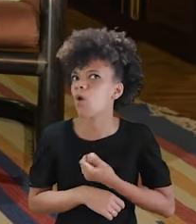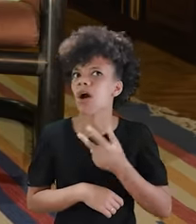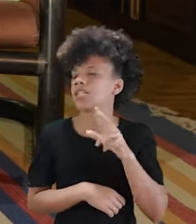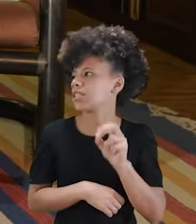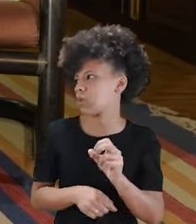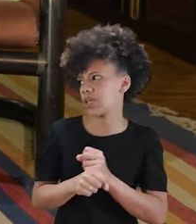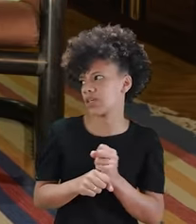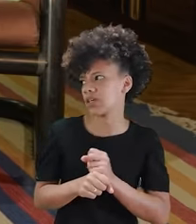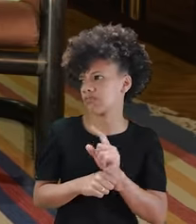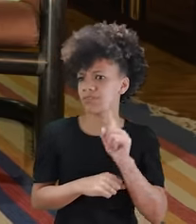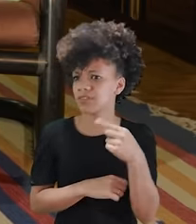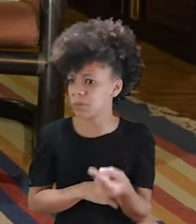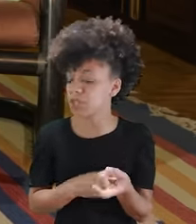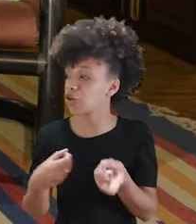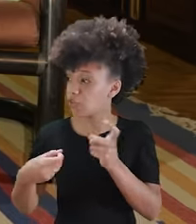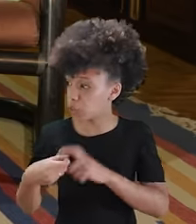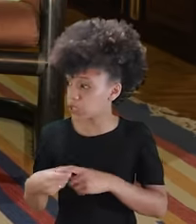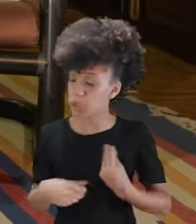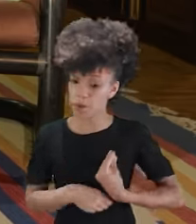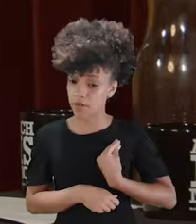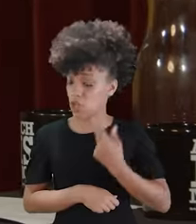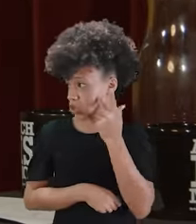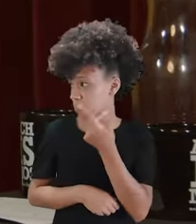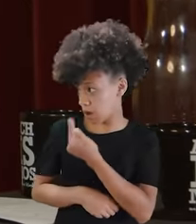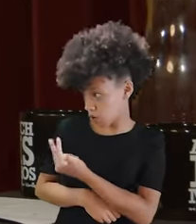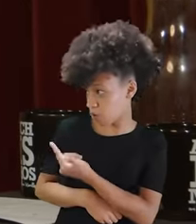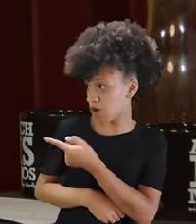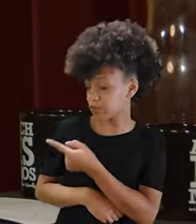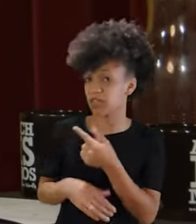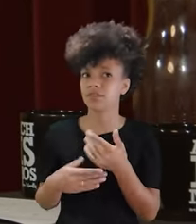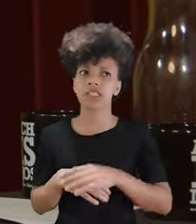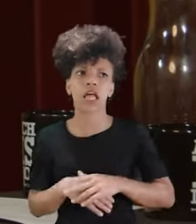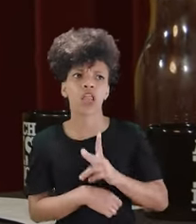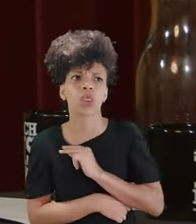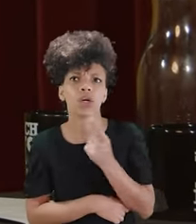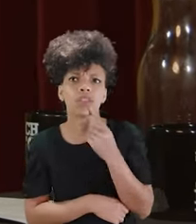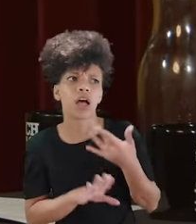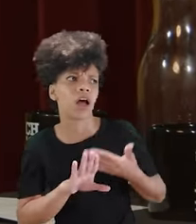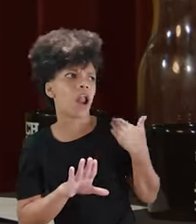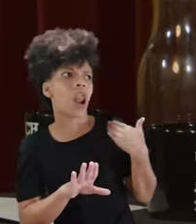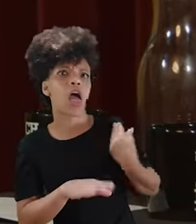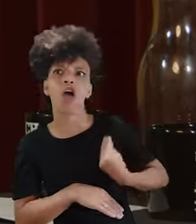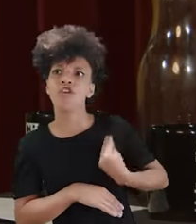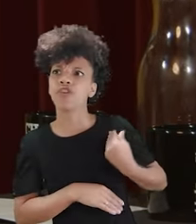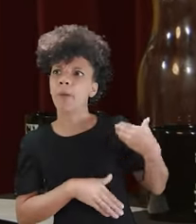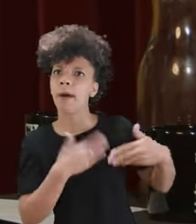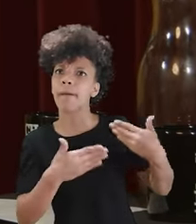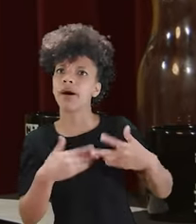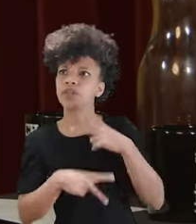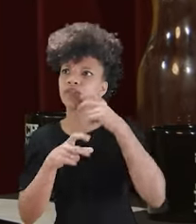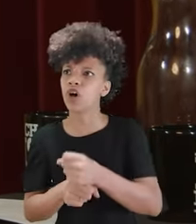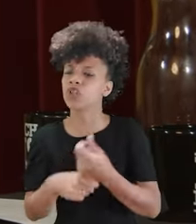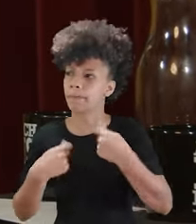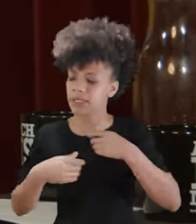e a gente fala cara que ela convive muito intensamente tudo precisei parar dá uma respirada mas aquilo cara é Kim